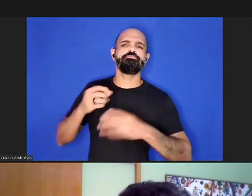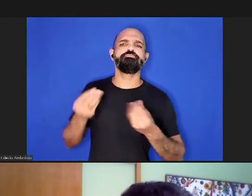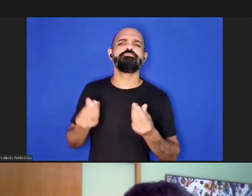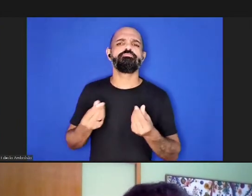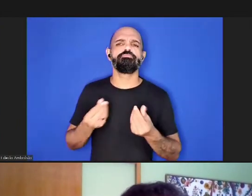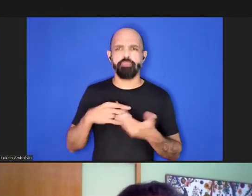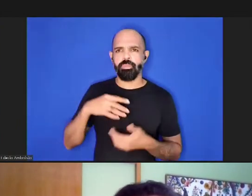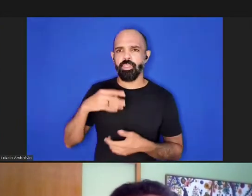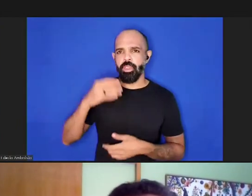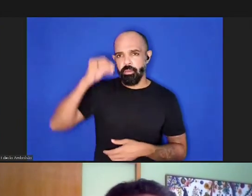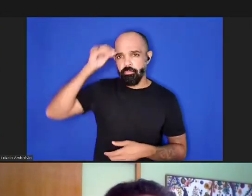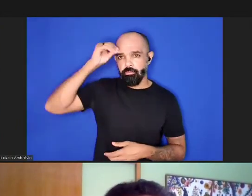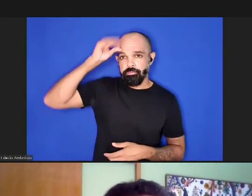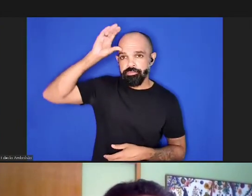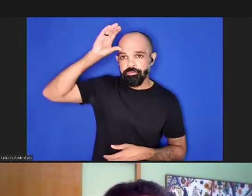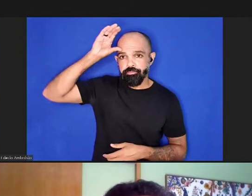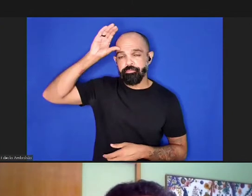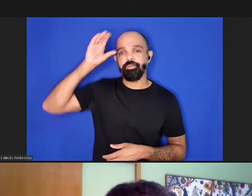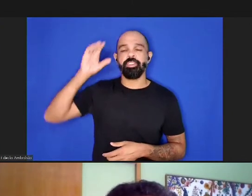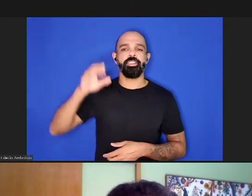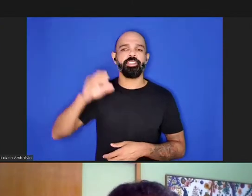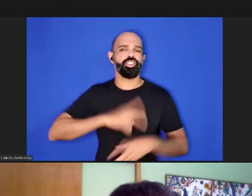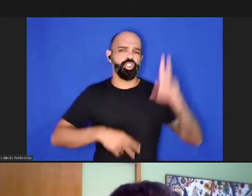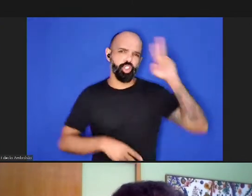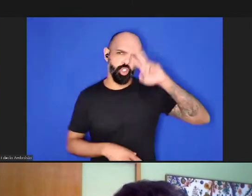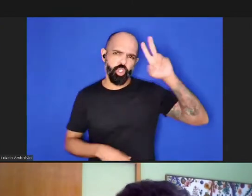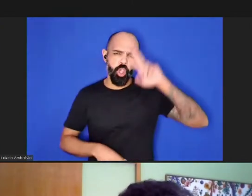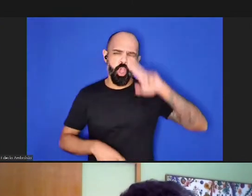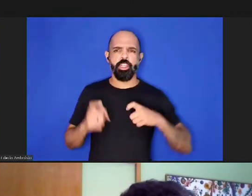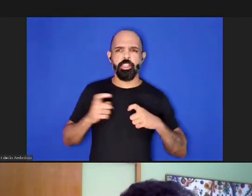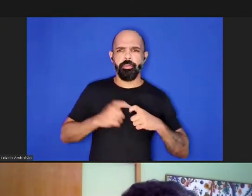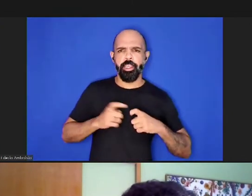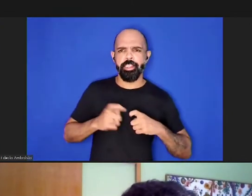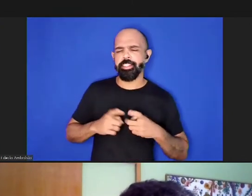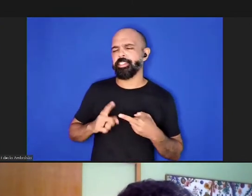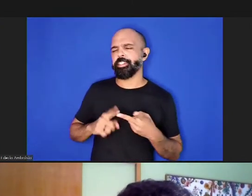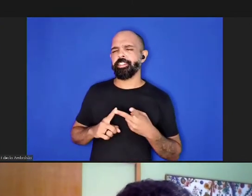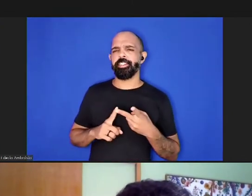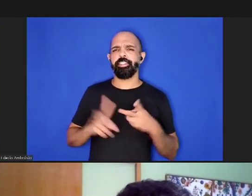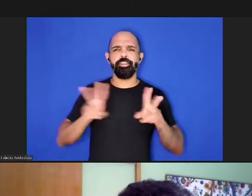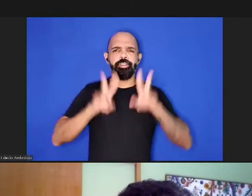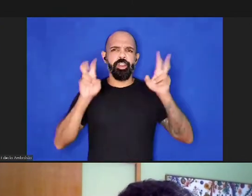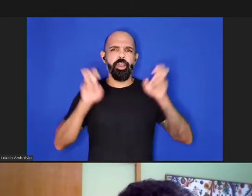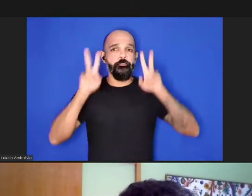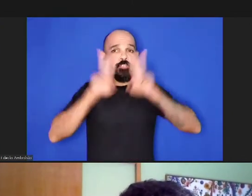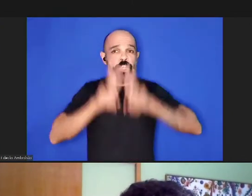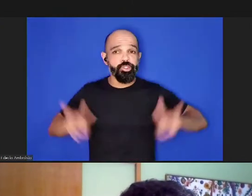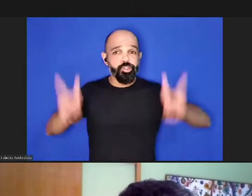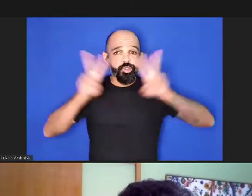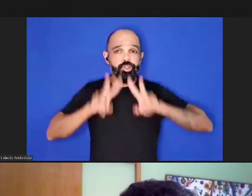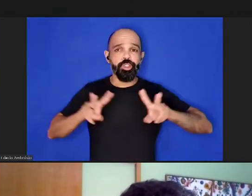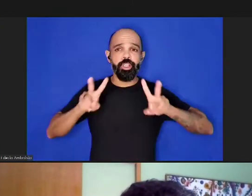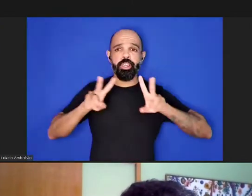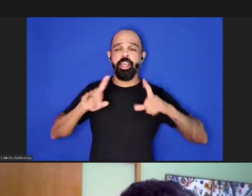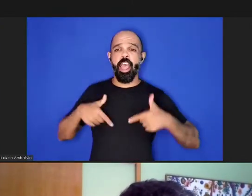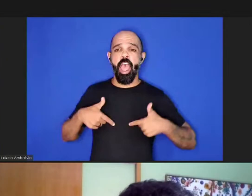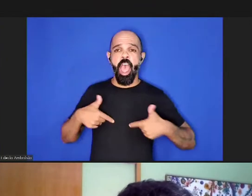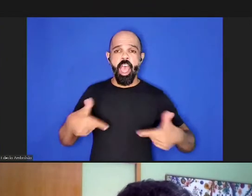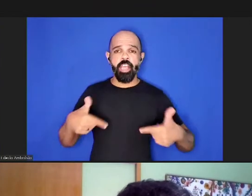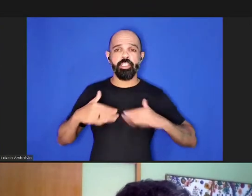conhecimento, sobre a história da medicina, sobre visualização, ações do corpo humano.